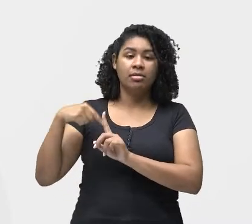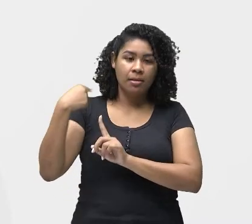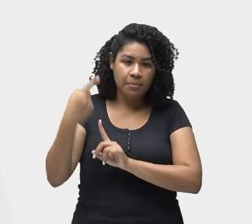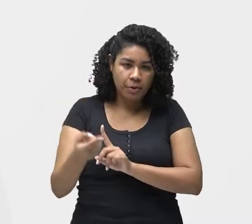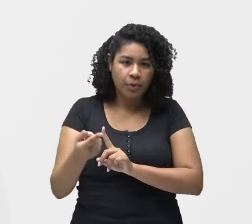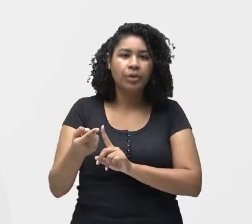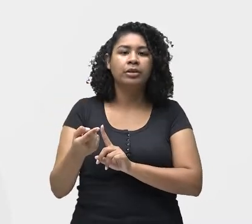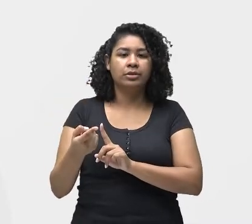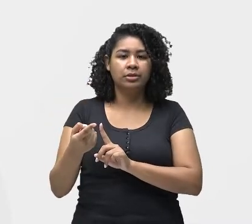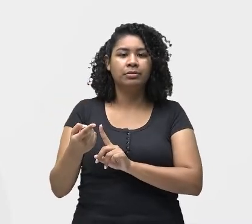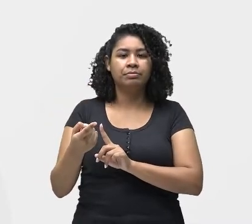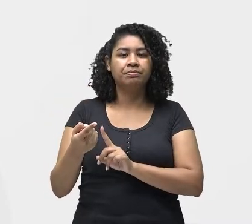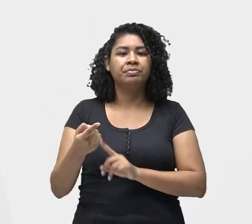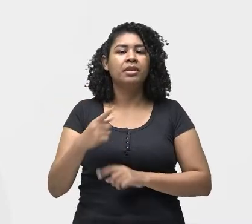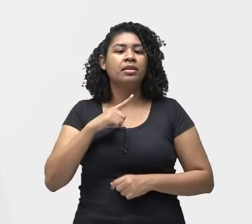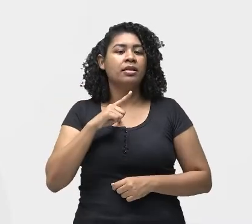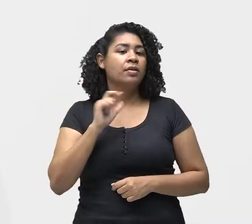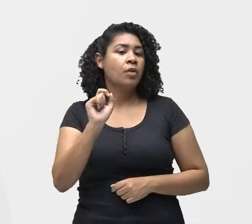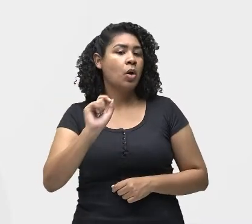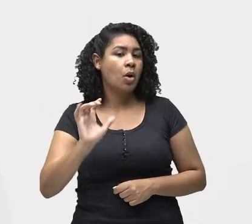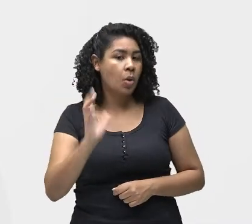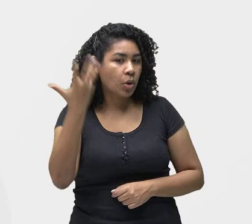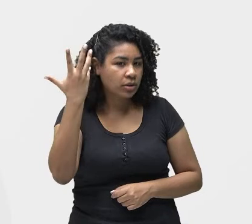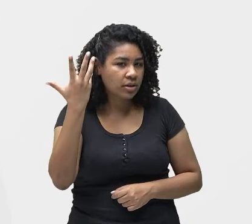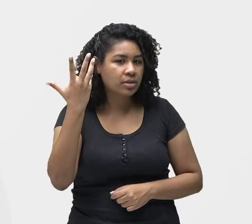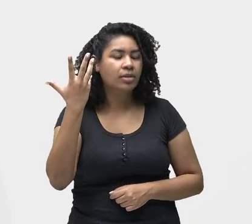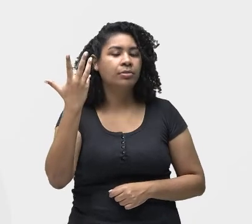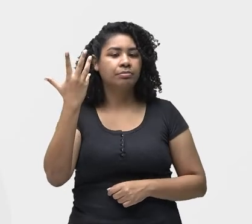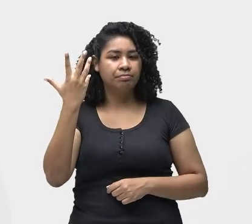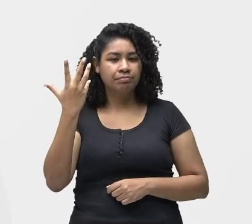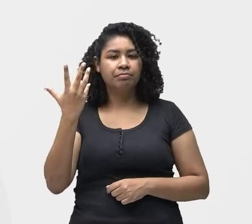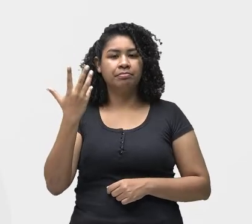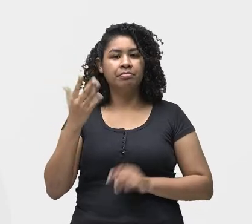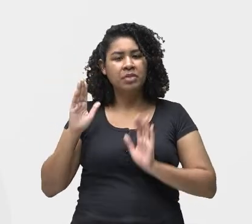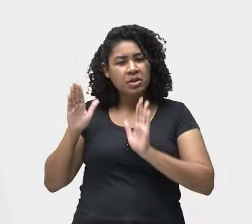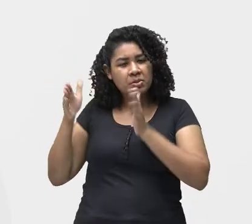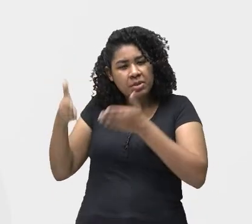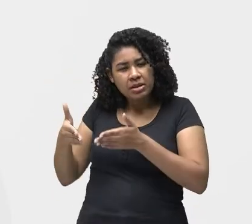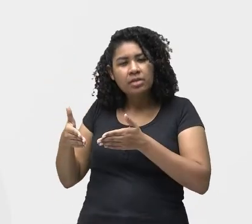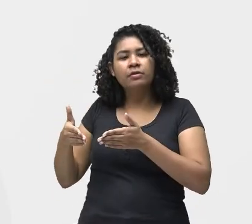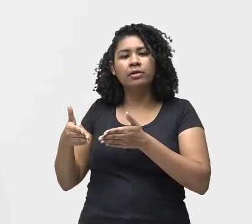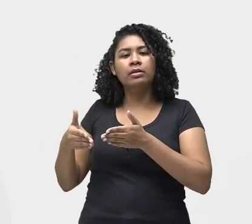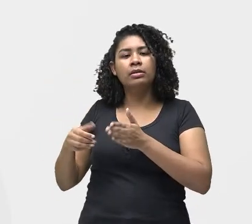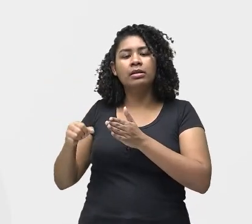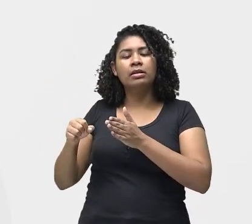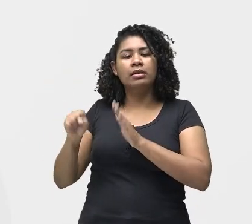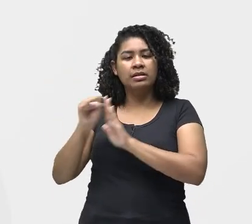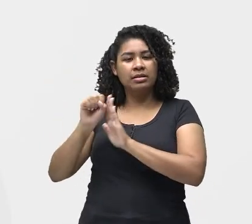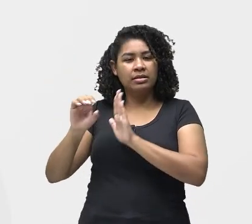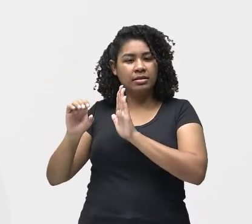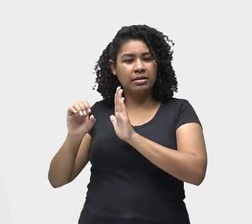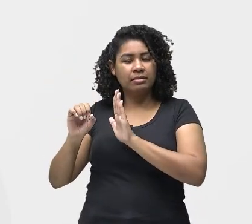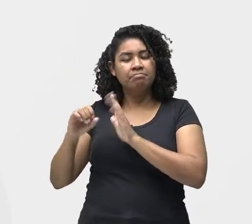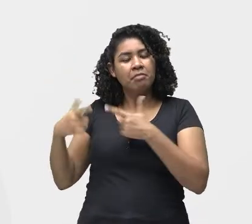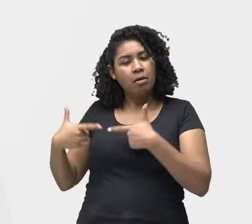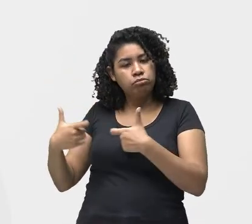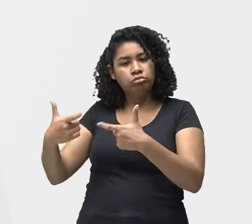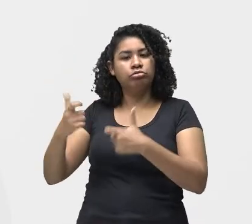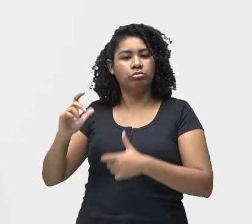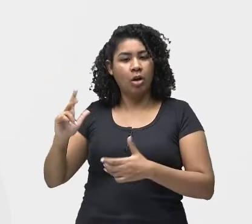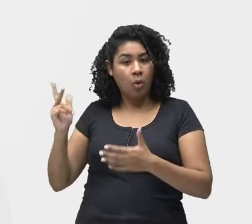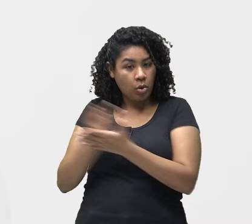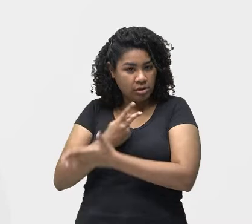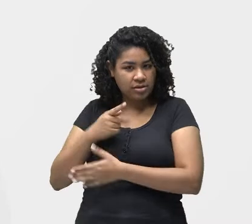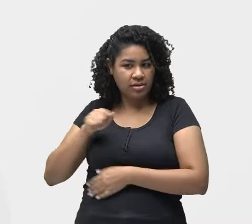desde o século XIV, e especificamente no caso inglês, a Guerra das Duas Rosas, que opôs a